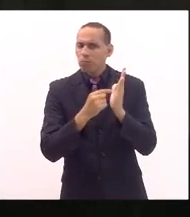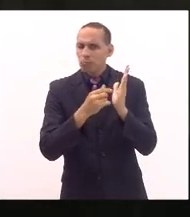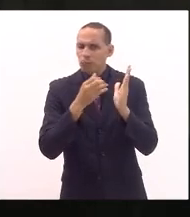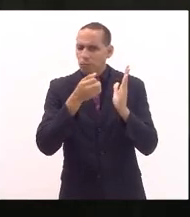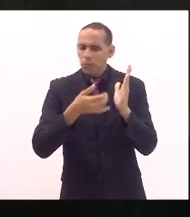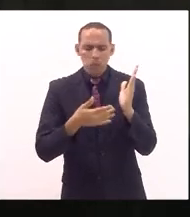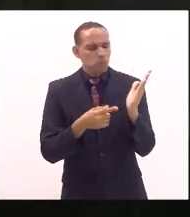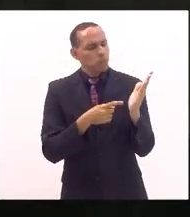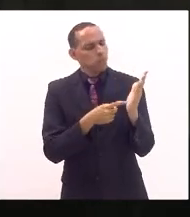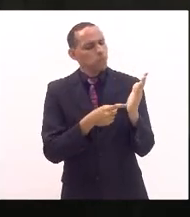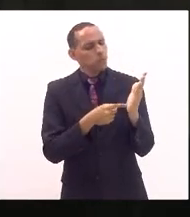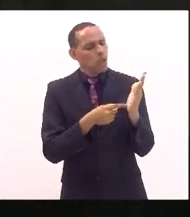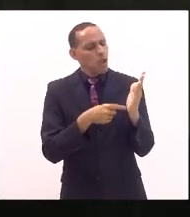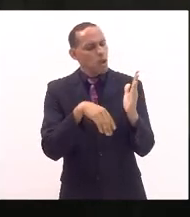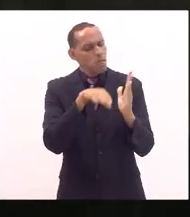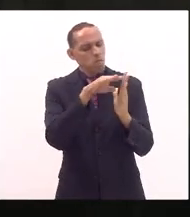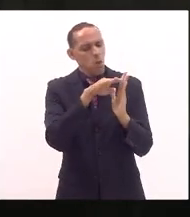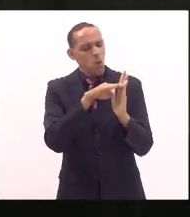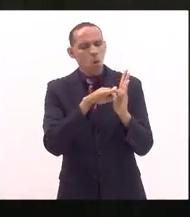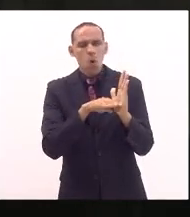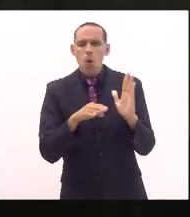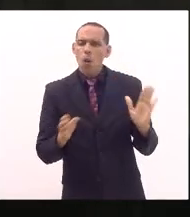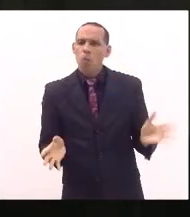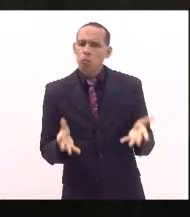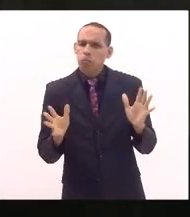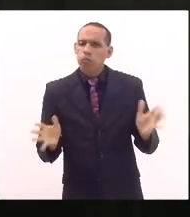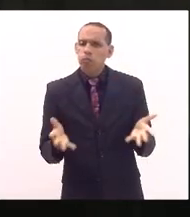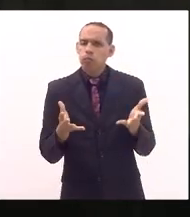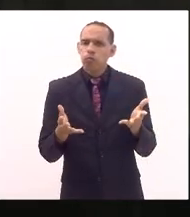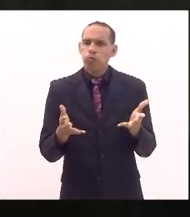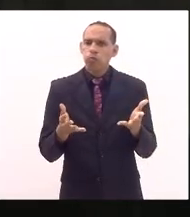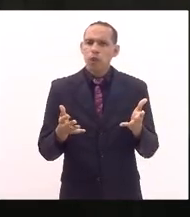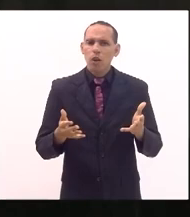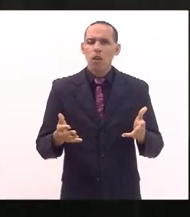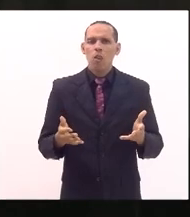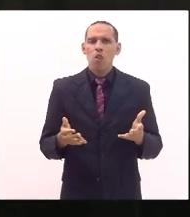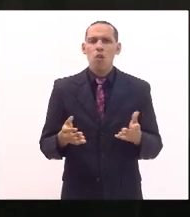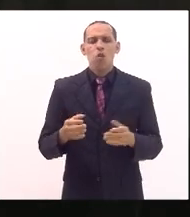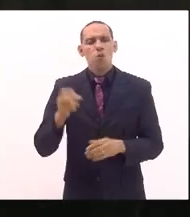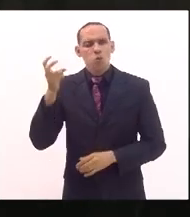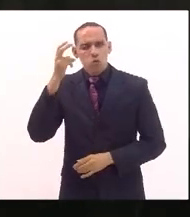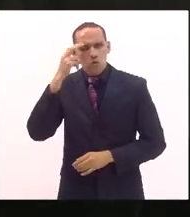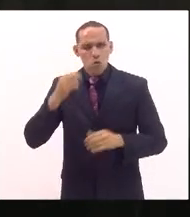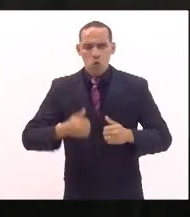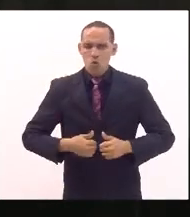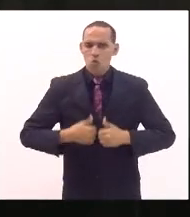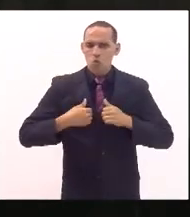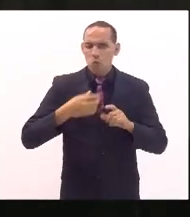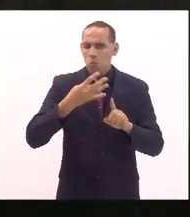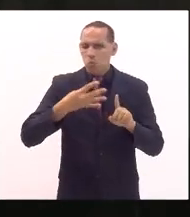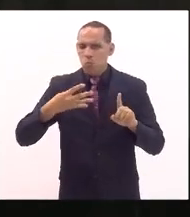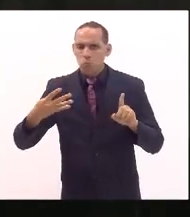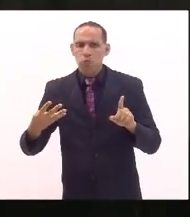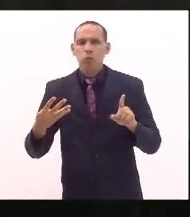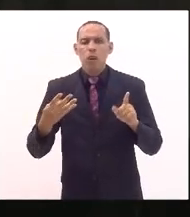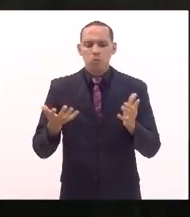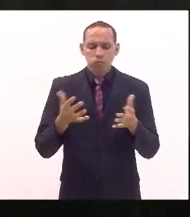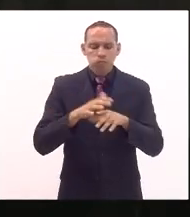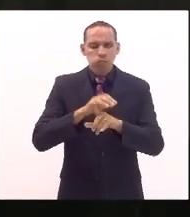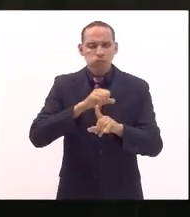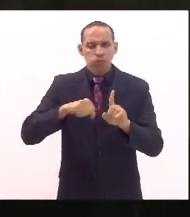o programa de incentivo cultural do orgulho LGBT II e de inclusão social da